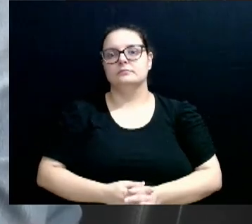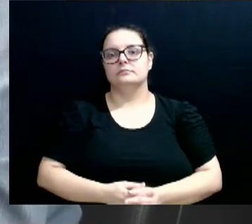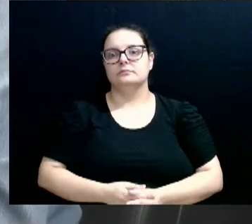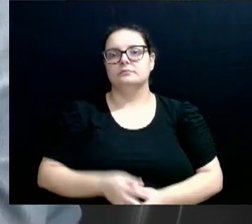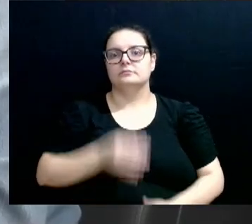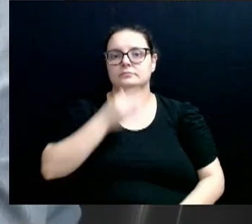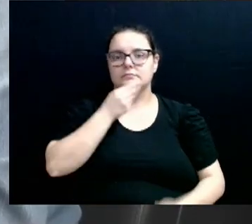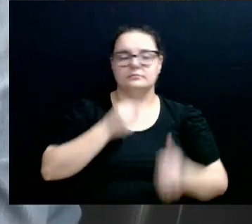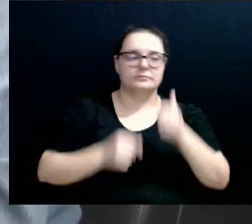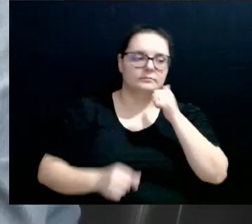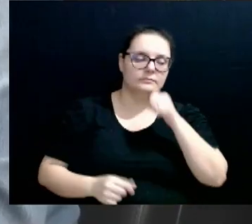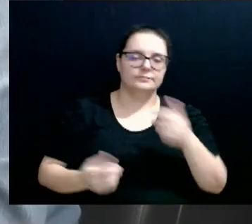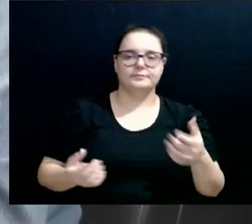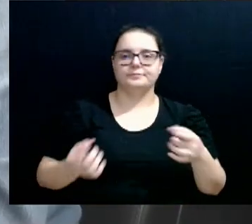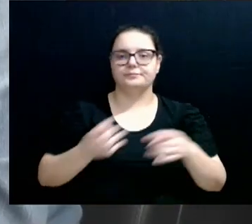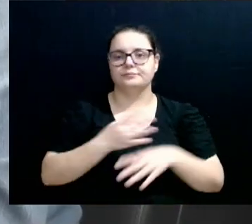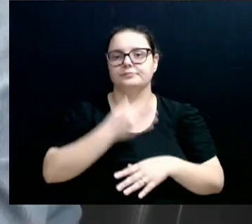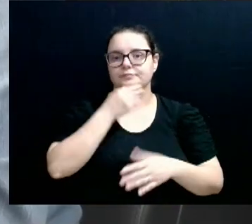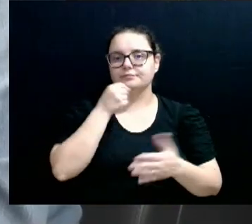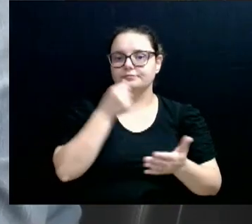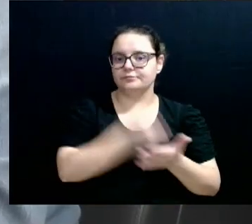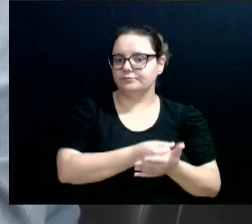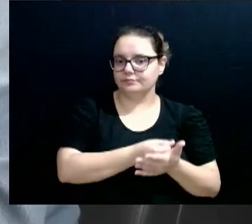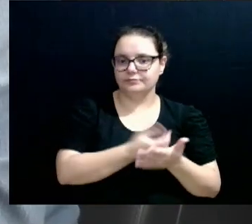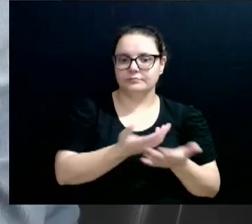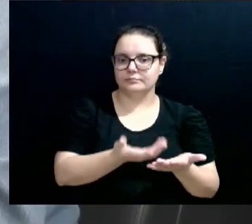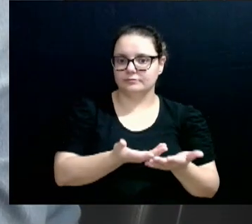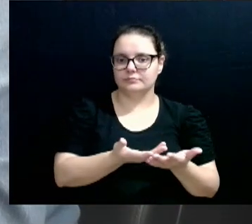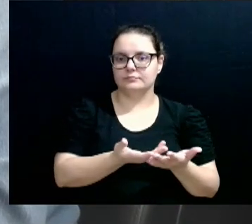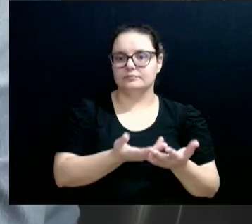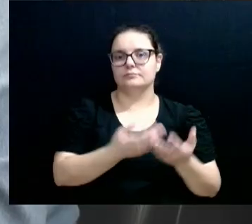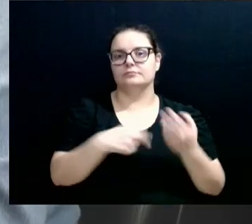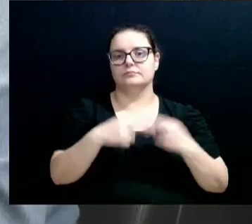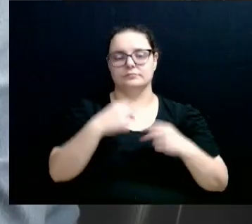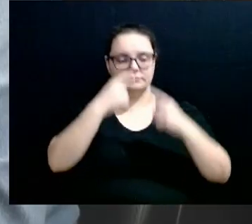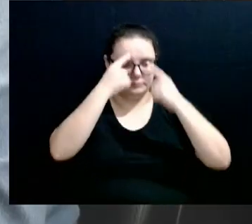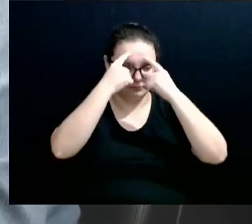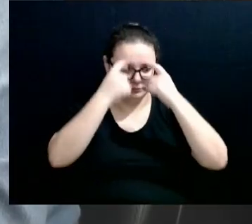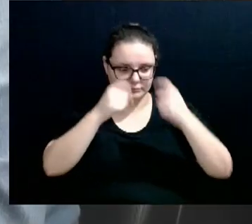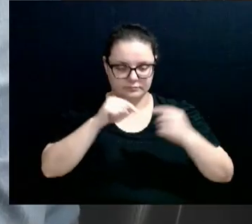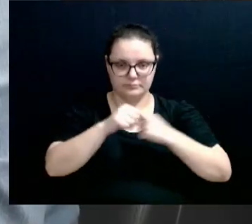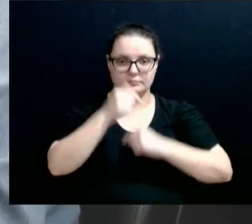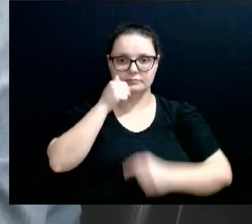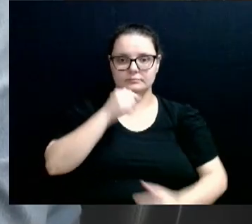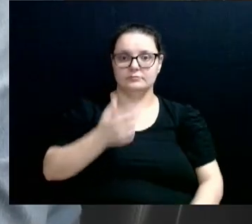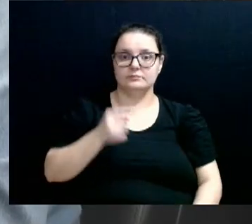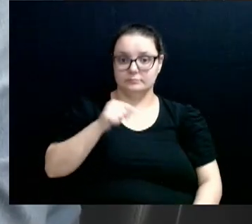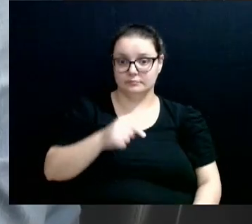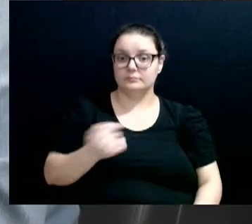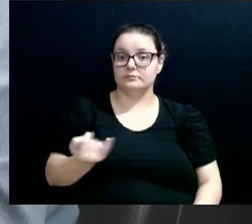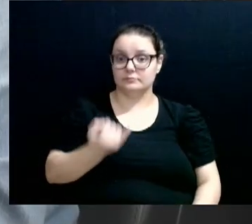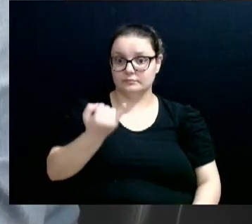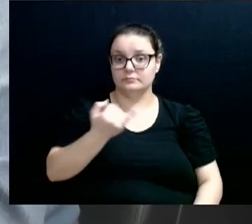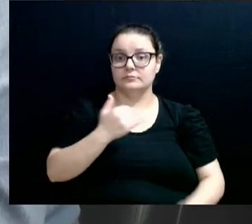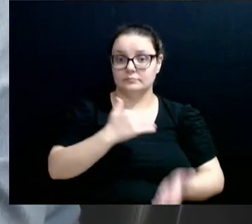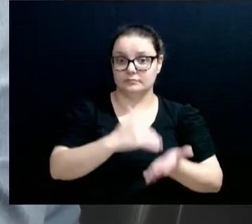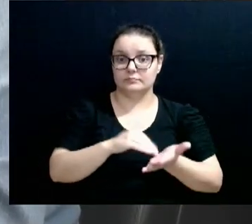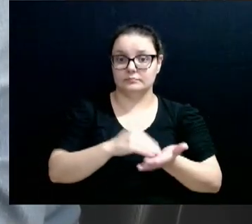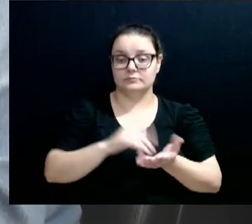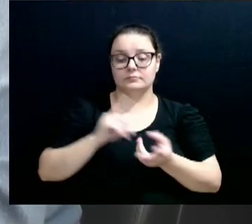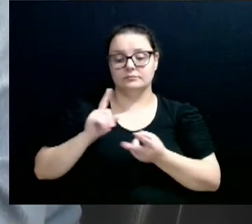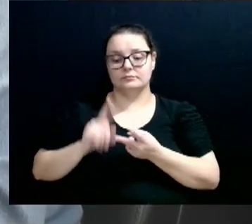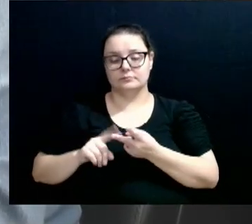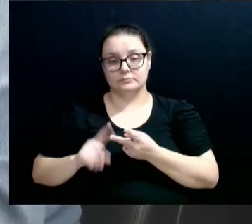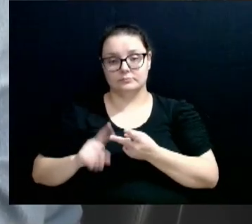combate ao machismo, a questão da violência contra a mulher. Essa é uma questão importante na Secretaria. E o outro é